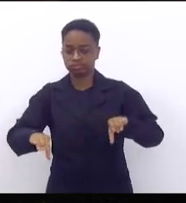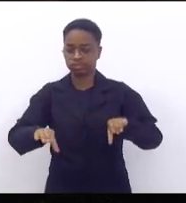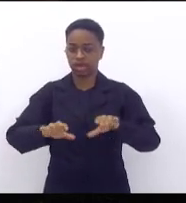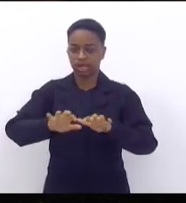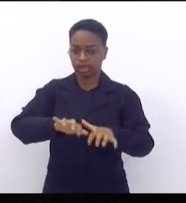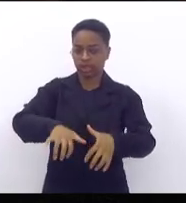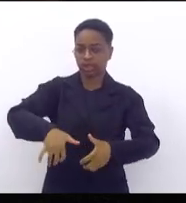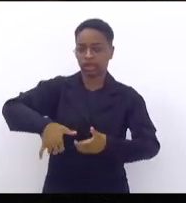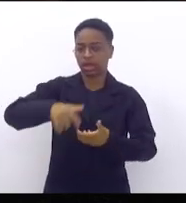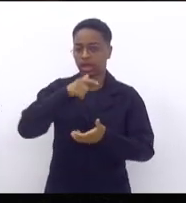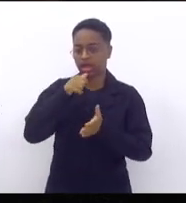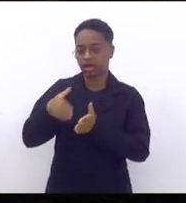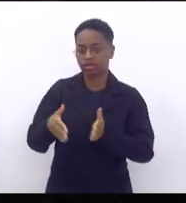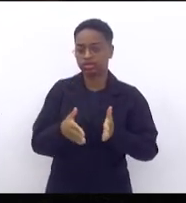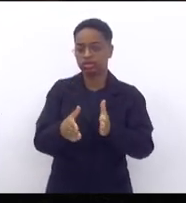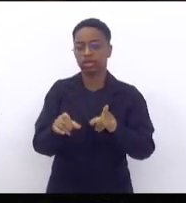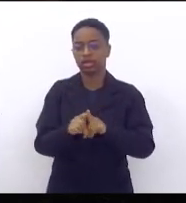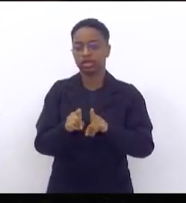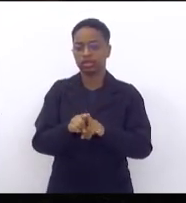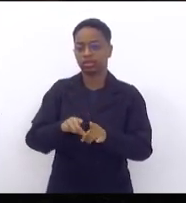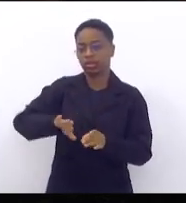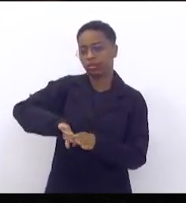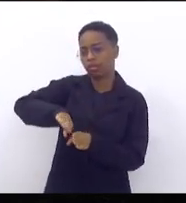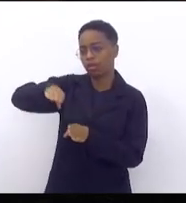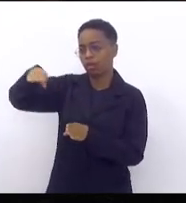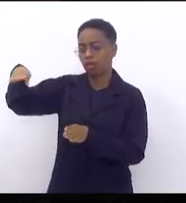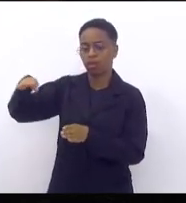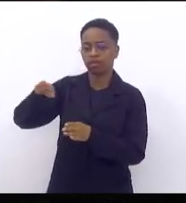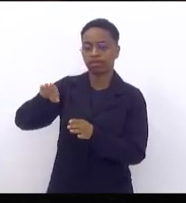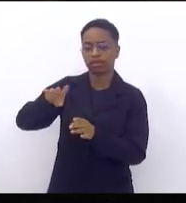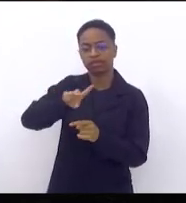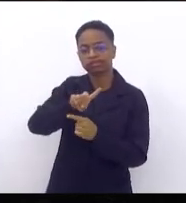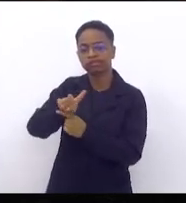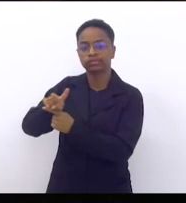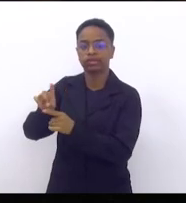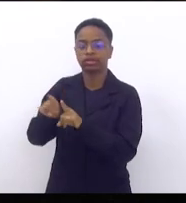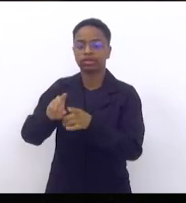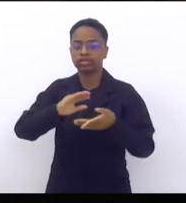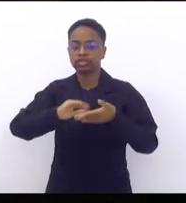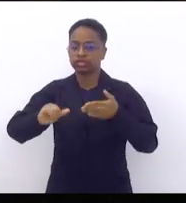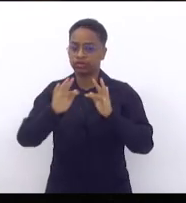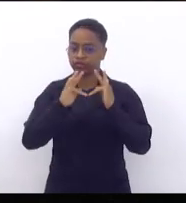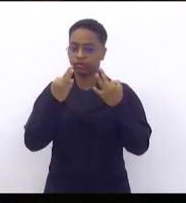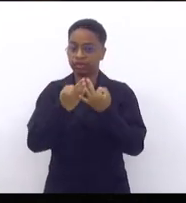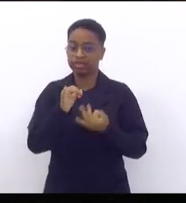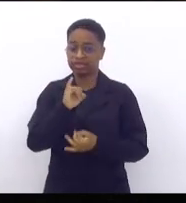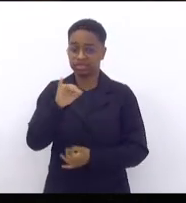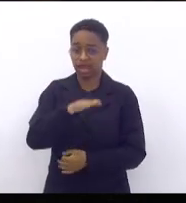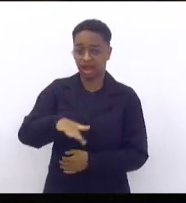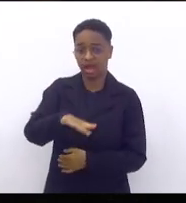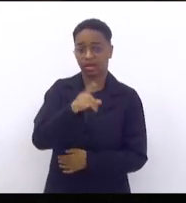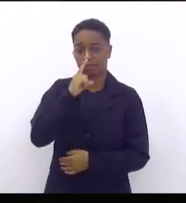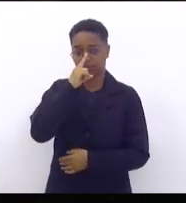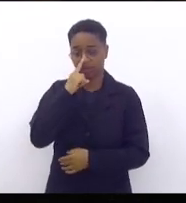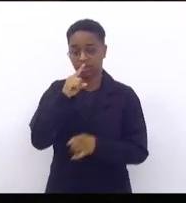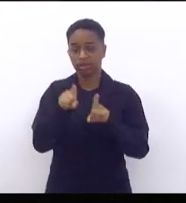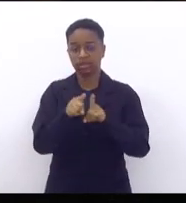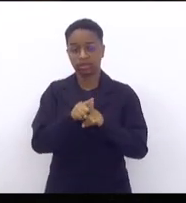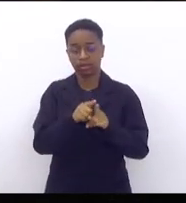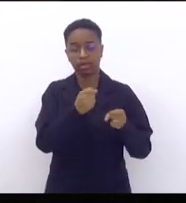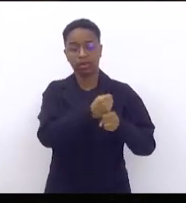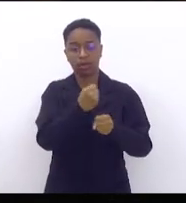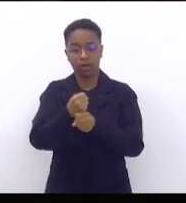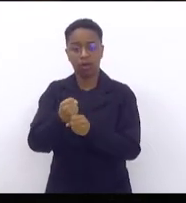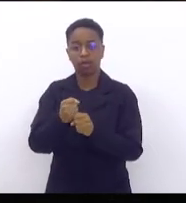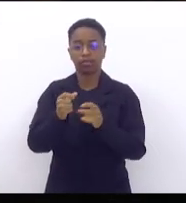dragagem, contenção de encostas, retirada de famílias das áreas de risco, construções de habitações em áreas